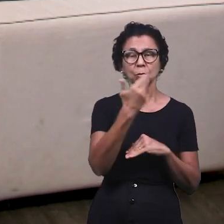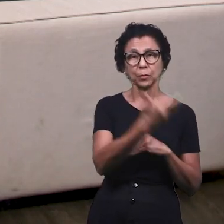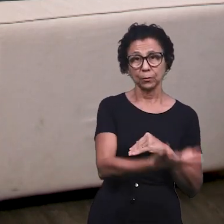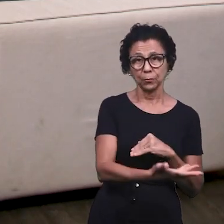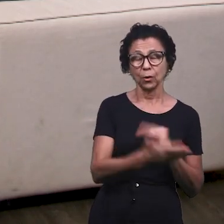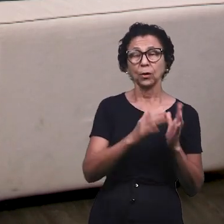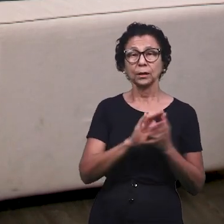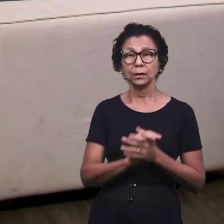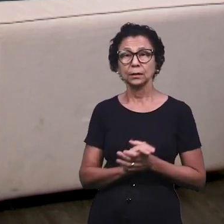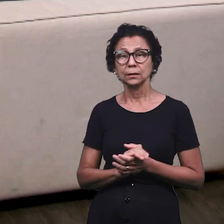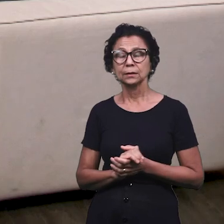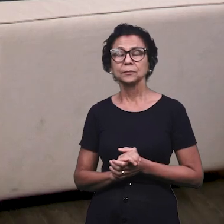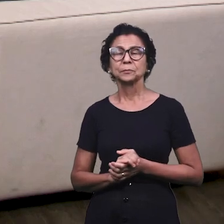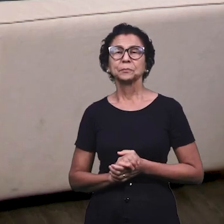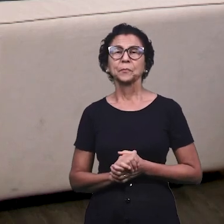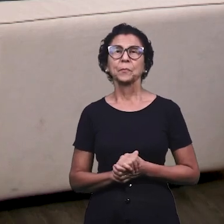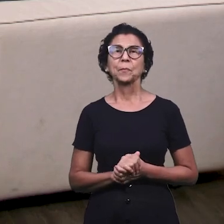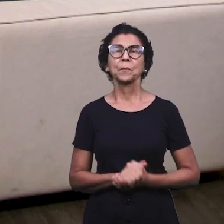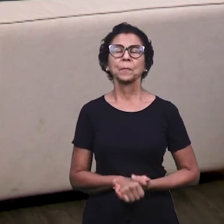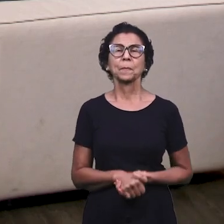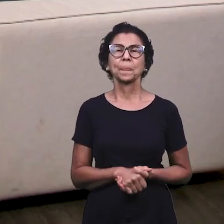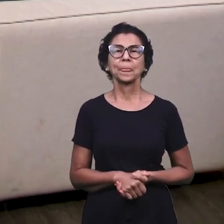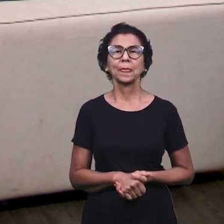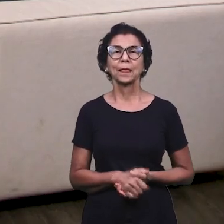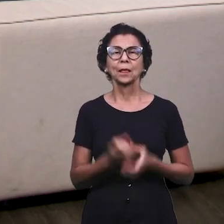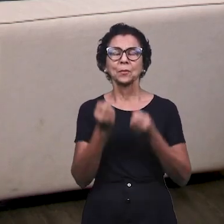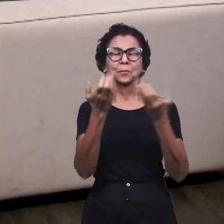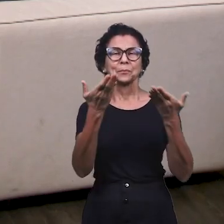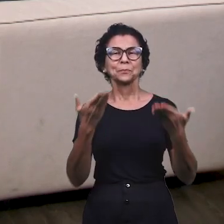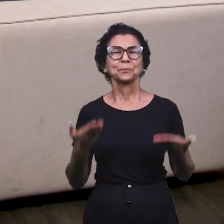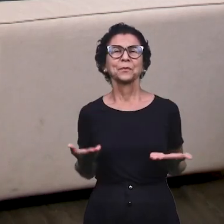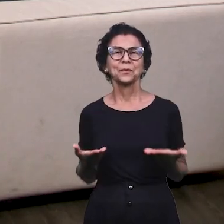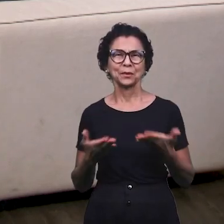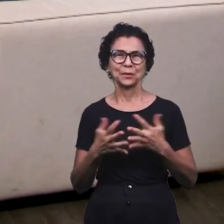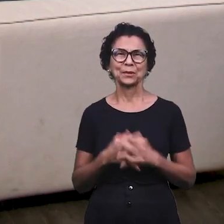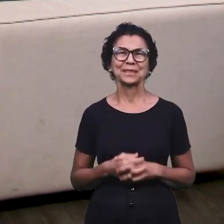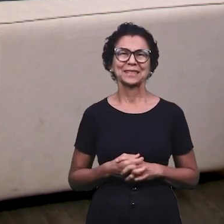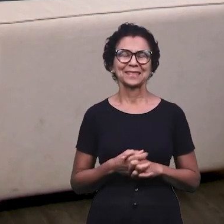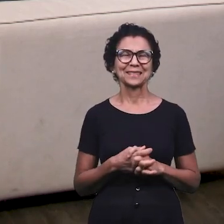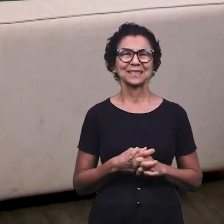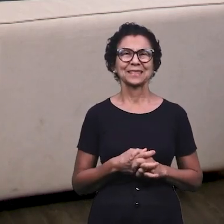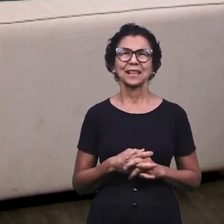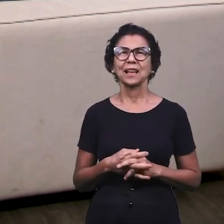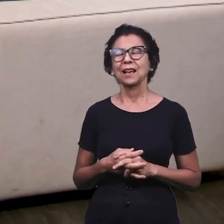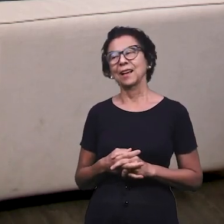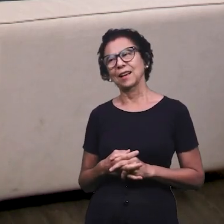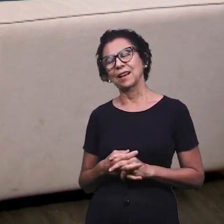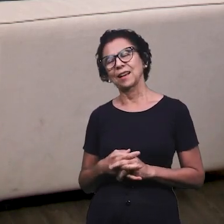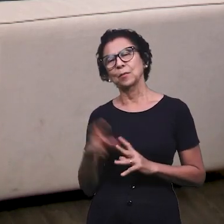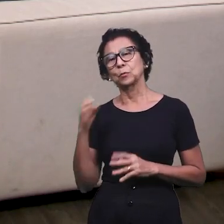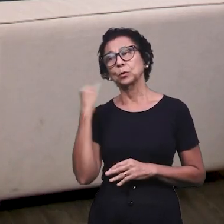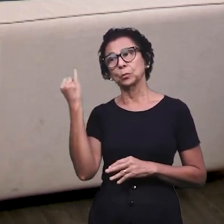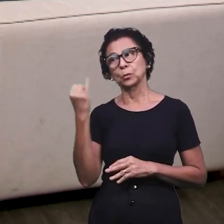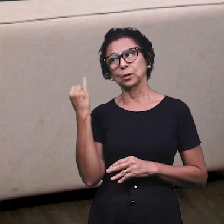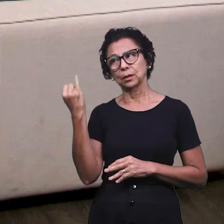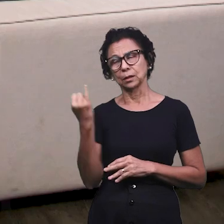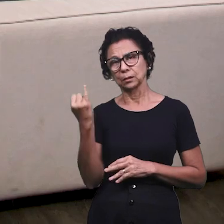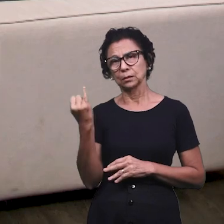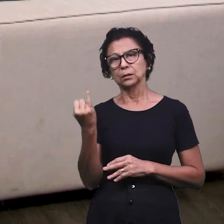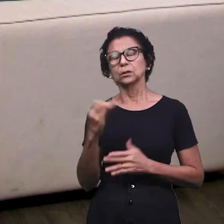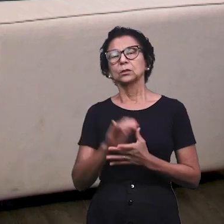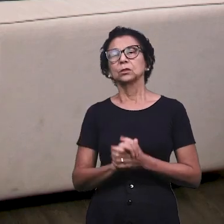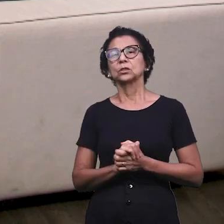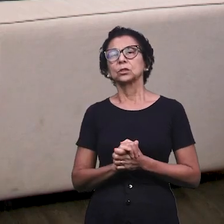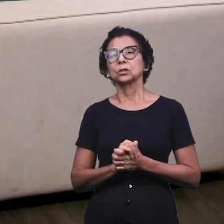ou trading, né? Empresa de trading. Então sejam muito bem-vindos. A contribuição de vocês certamente será relevante para o